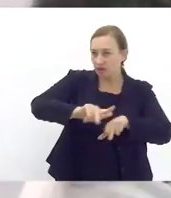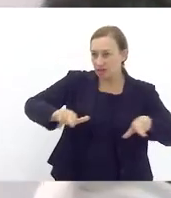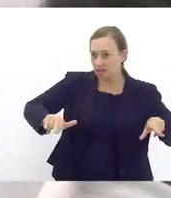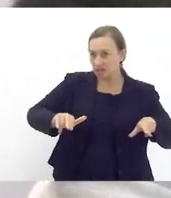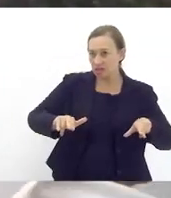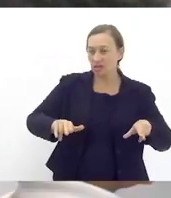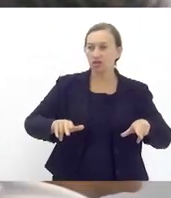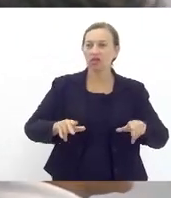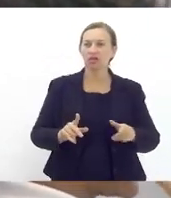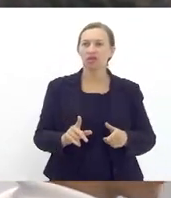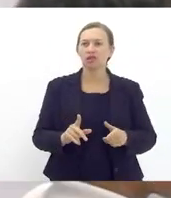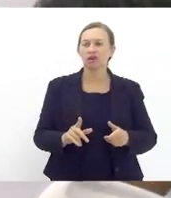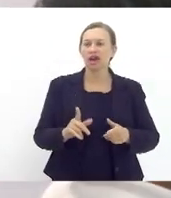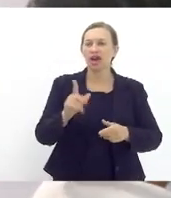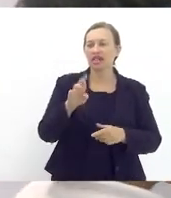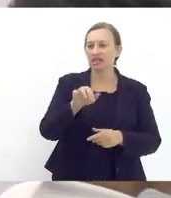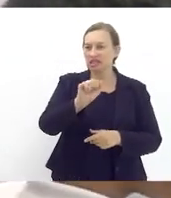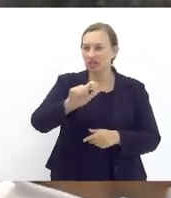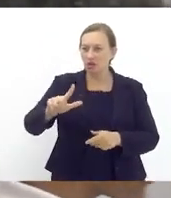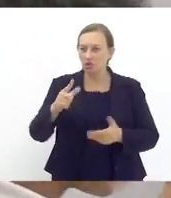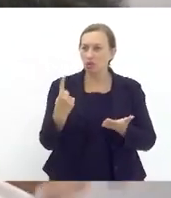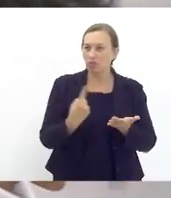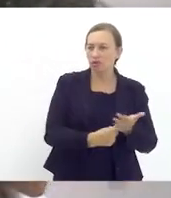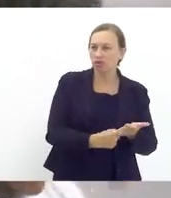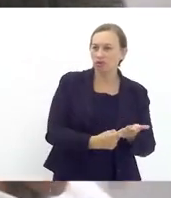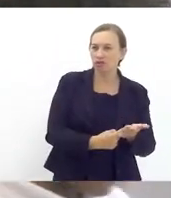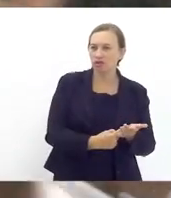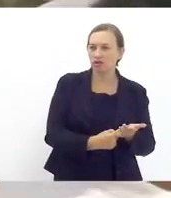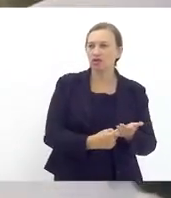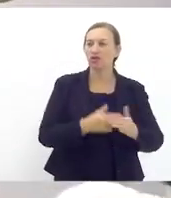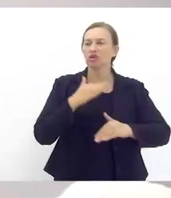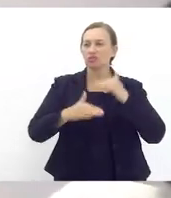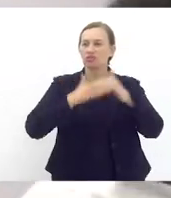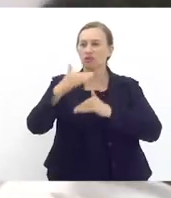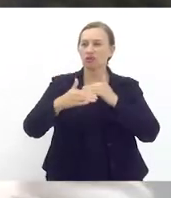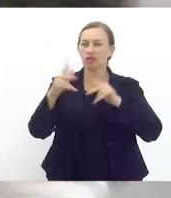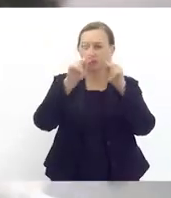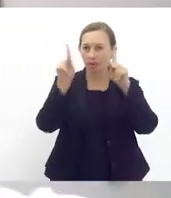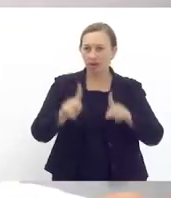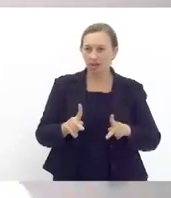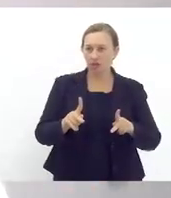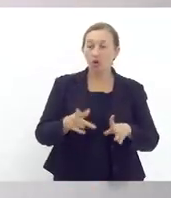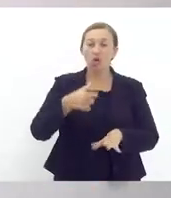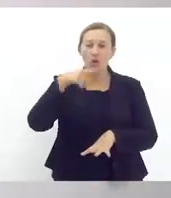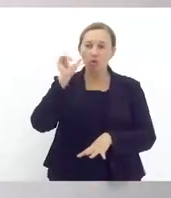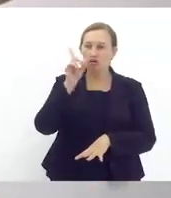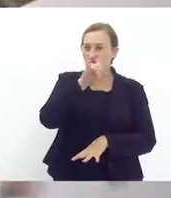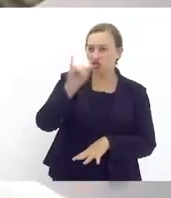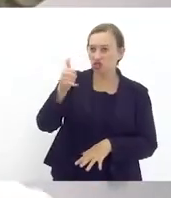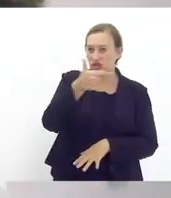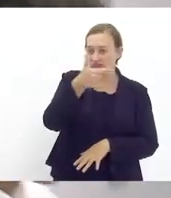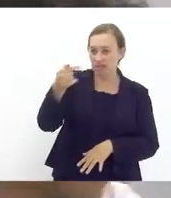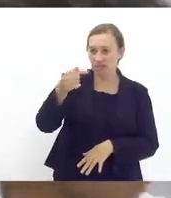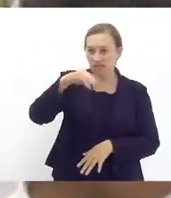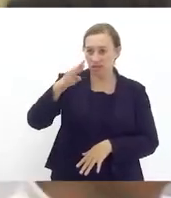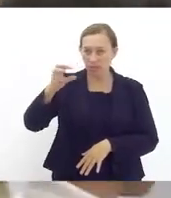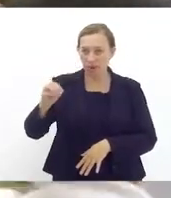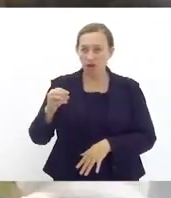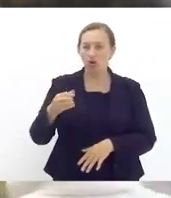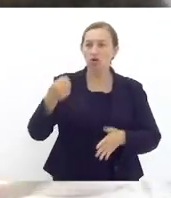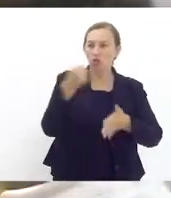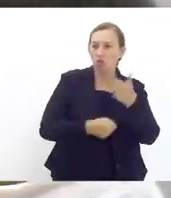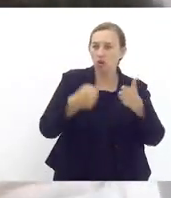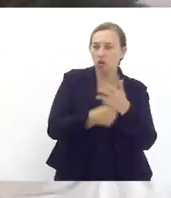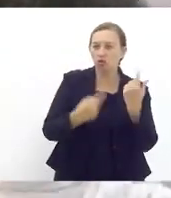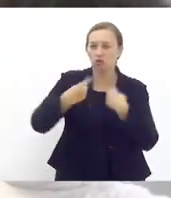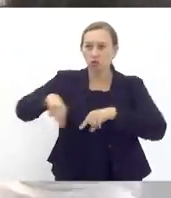multicrente multi-racial comprometida com estabelecimento e desenvolvimento da Paz ontem dia 17 de Maio foi o dia da luta